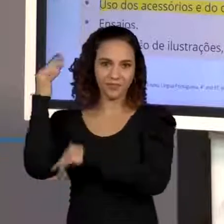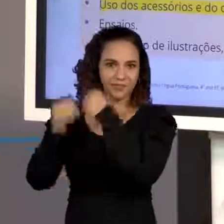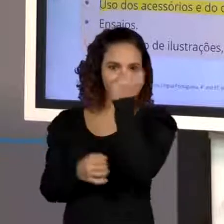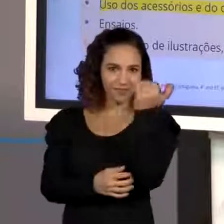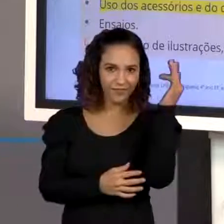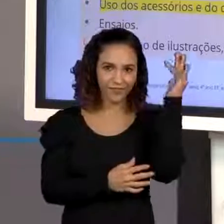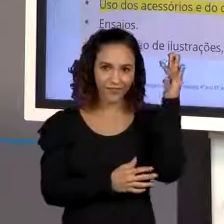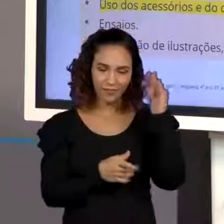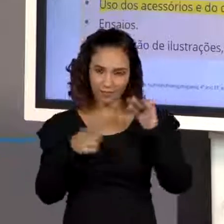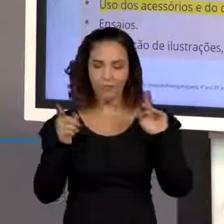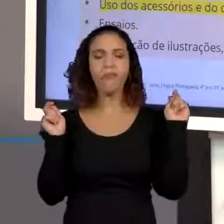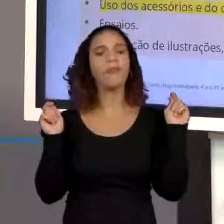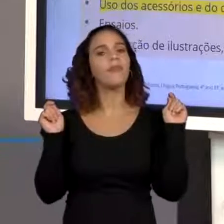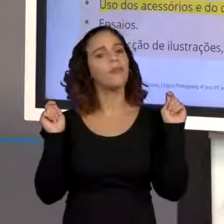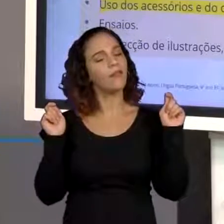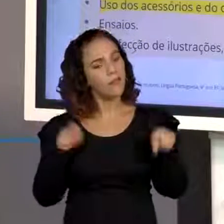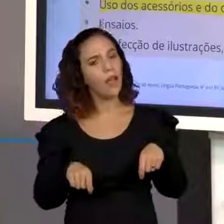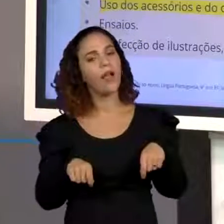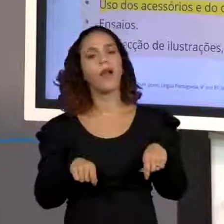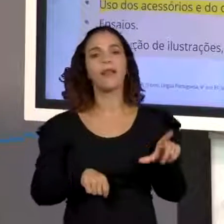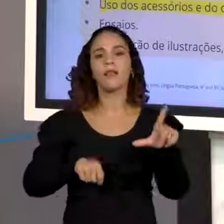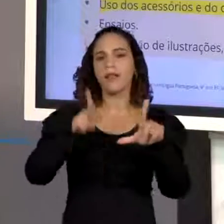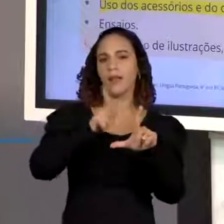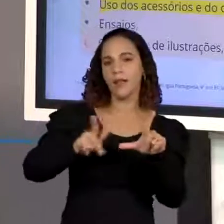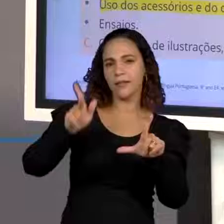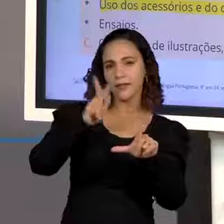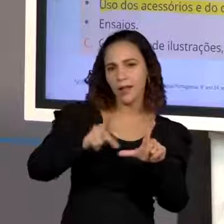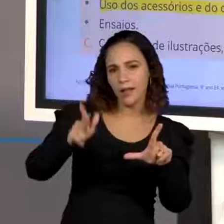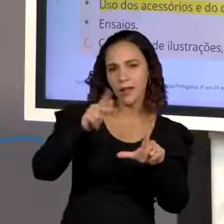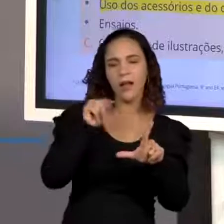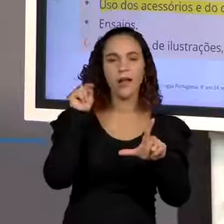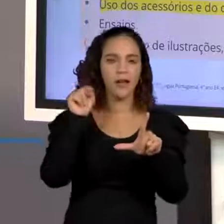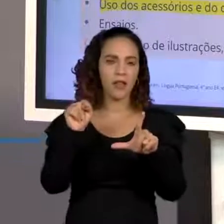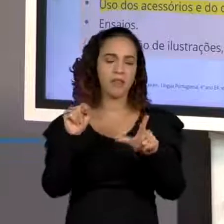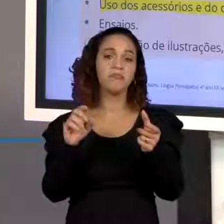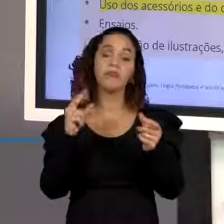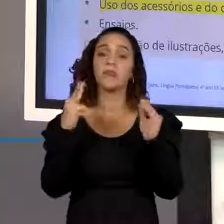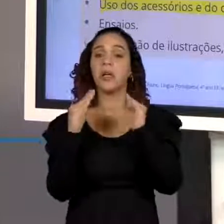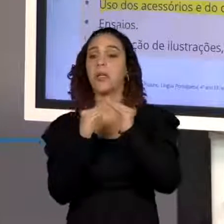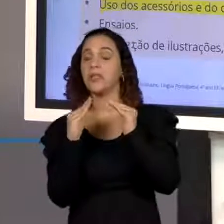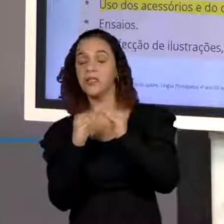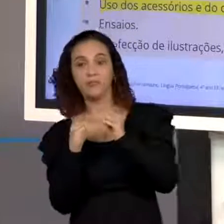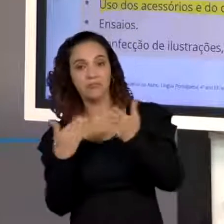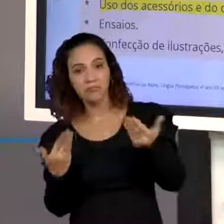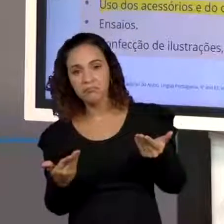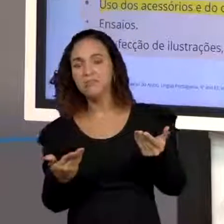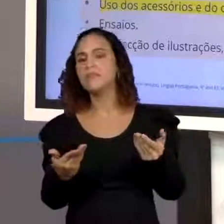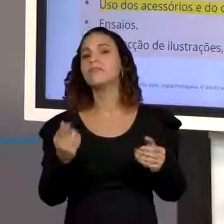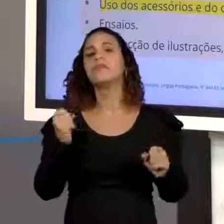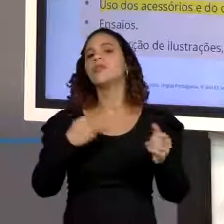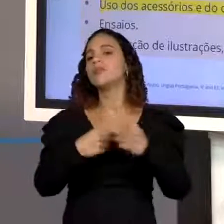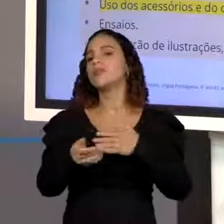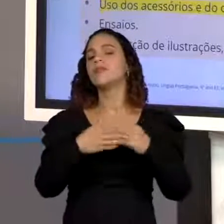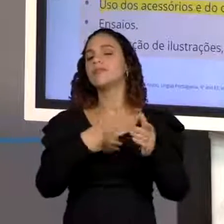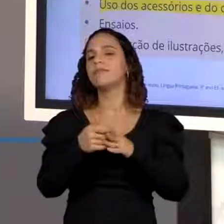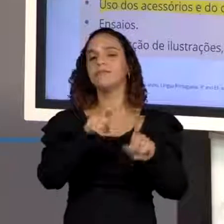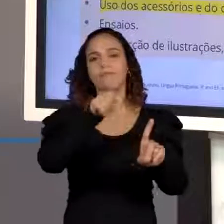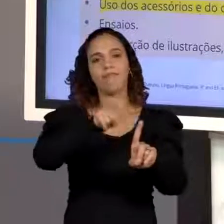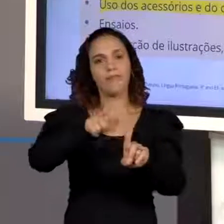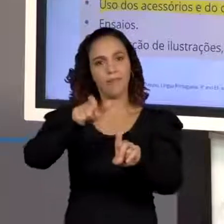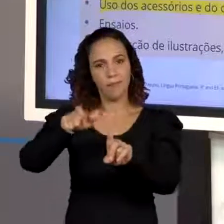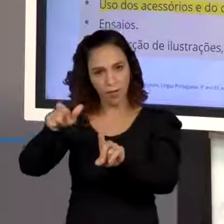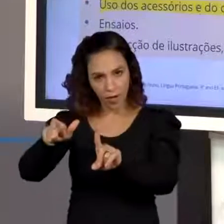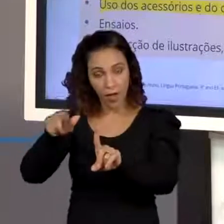construir aí uma floresta, fazer desenhos de florestas no meu cenário, ou numa casa, eu posso fazer aí um cenário aí de acordo